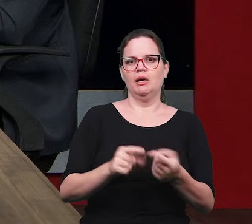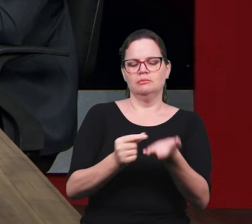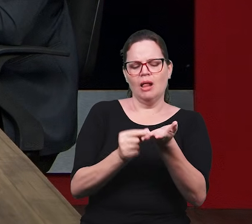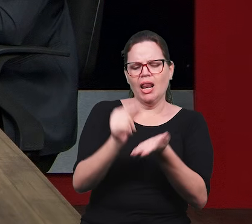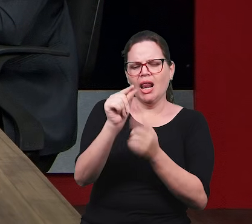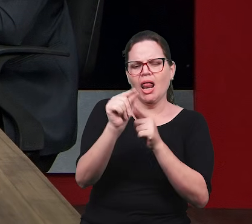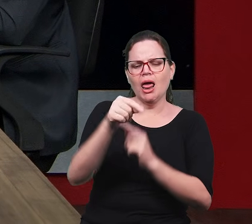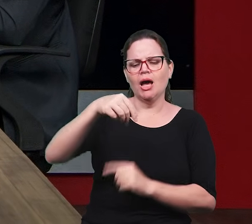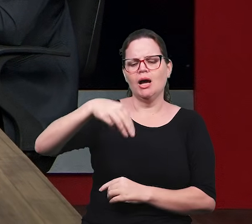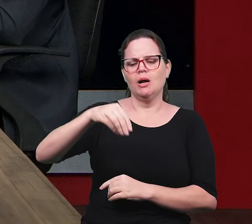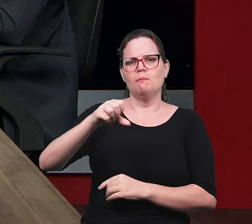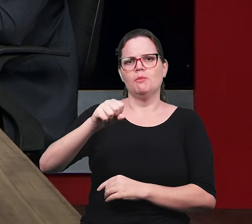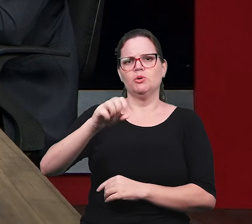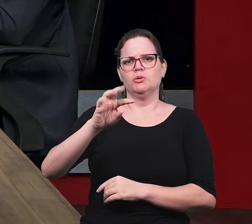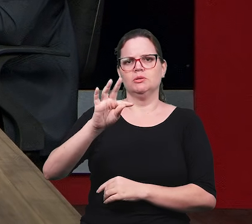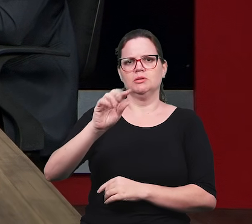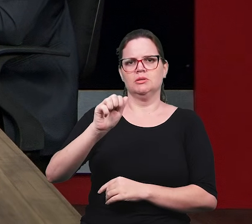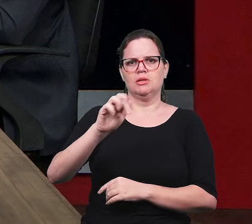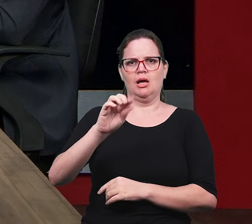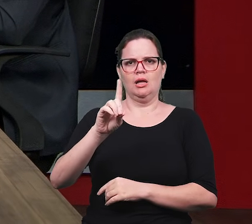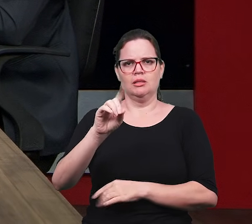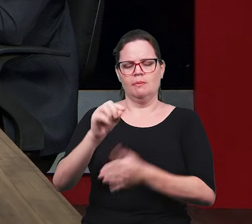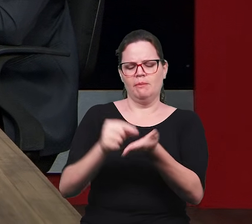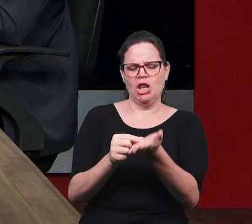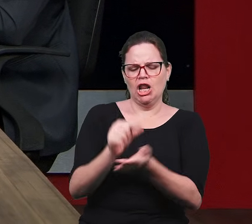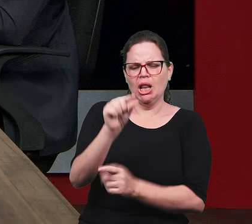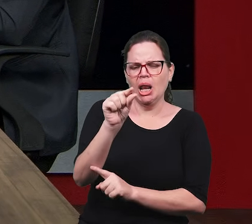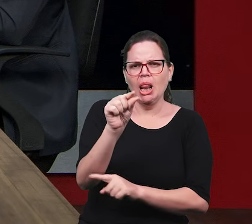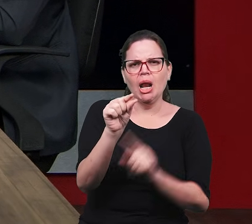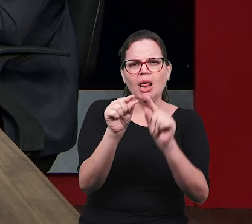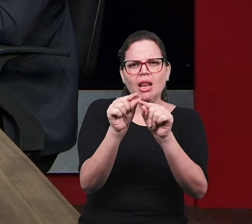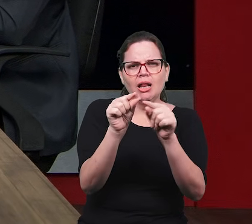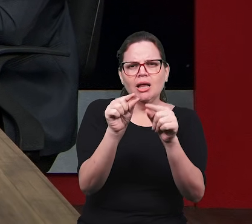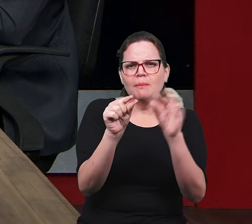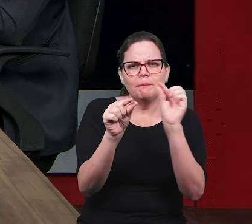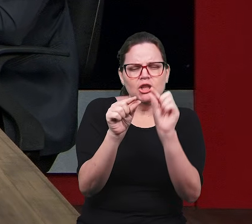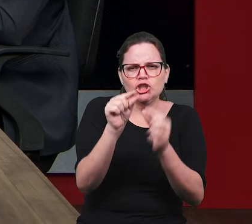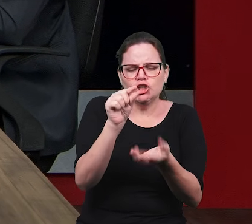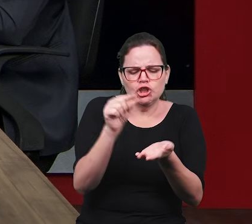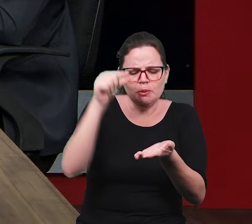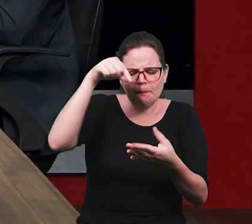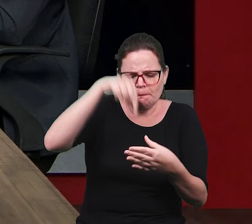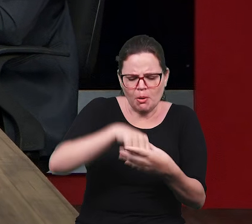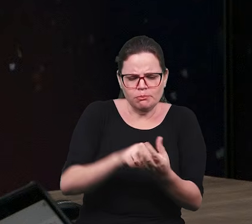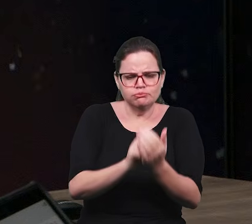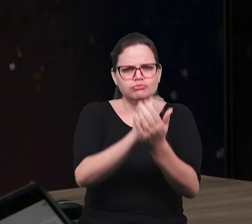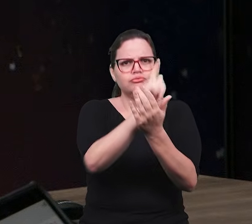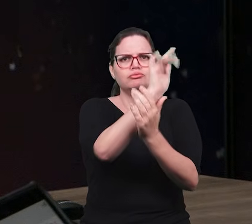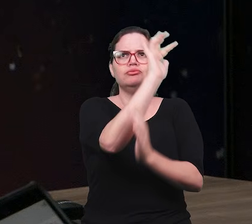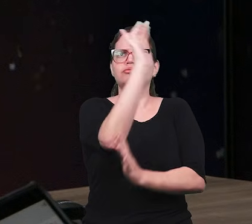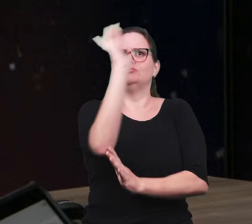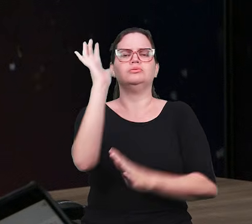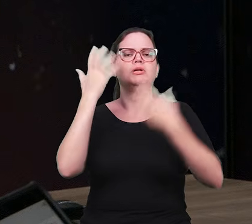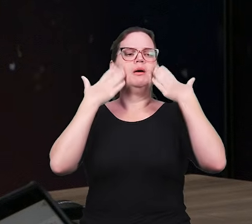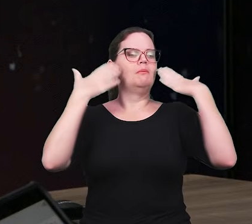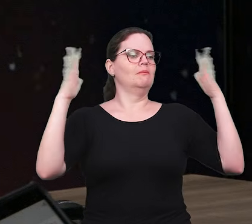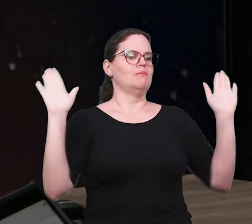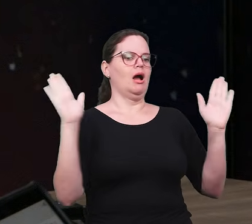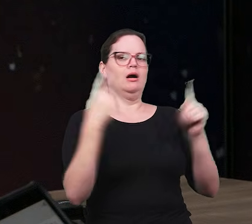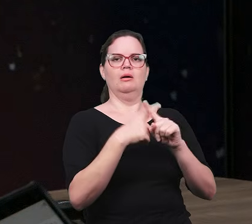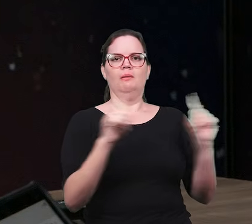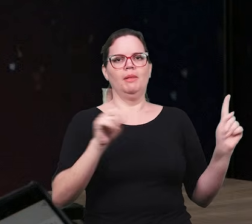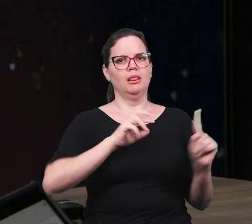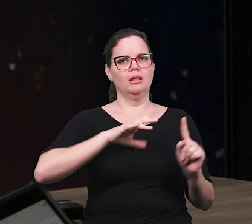se exteriorizar, depois as 3 medidas de farinha, depois a medida de fermento da mulher. Então tudo isso já estava profetizado na